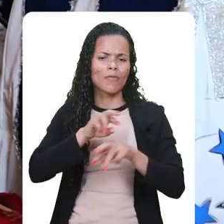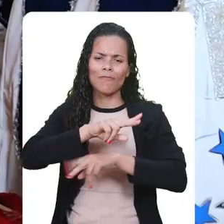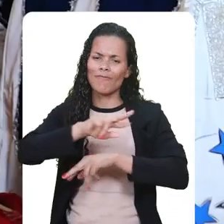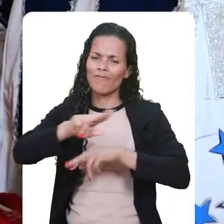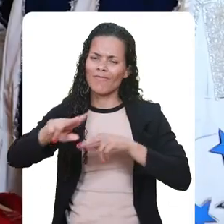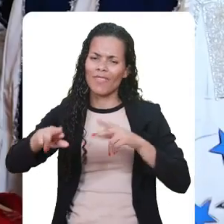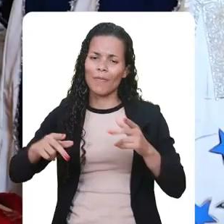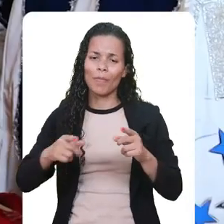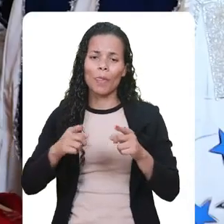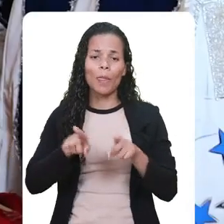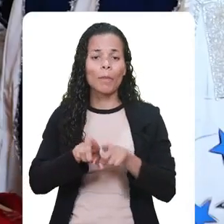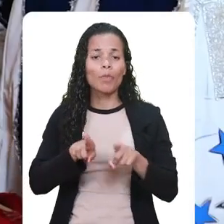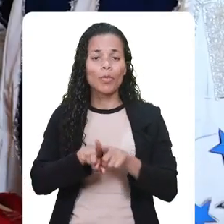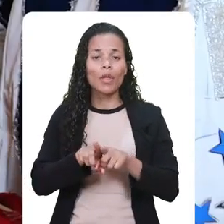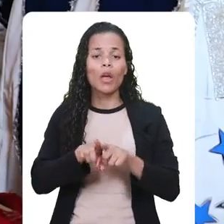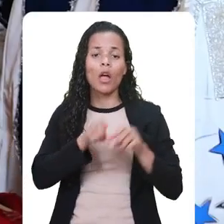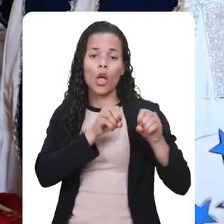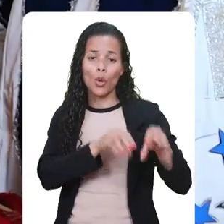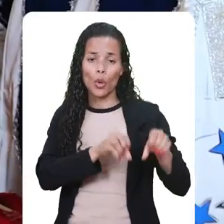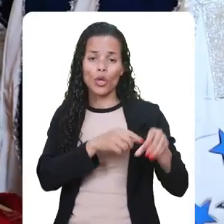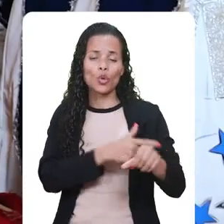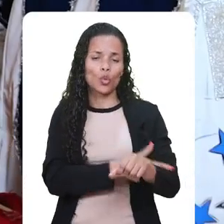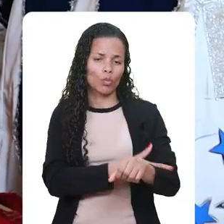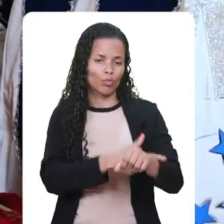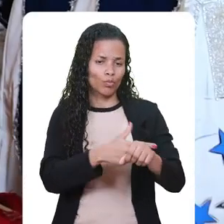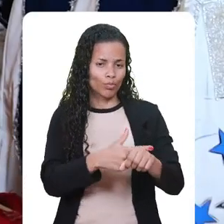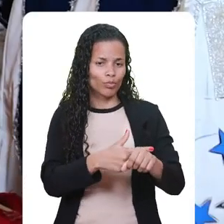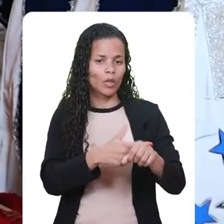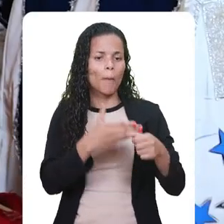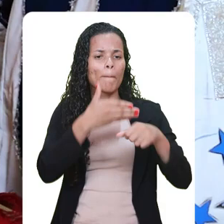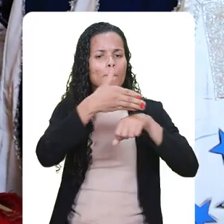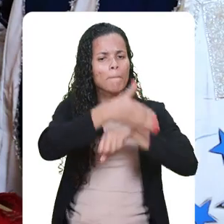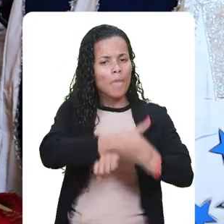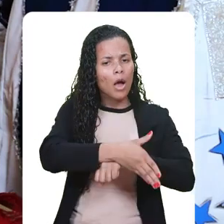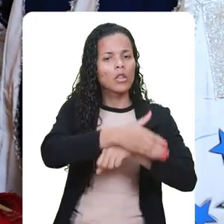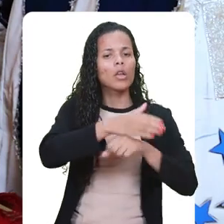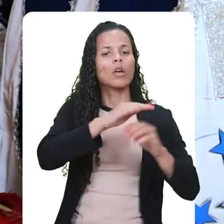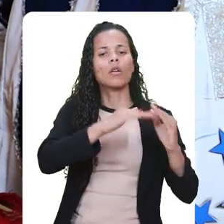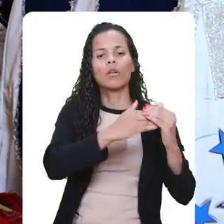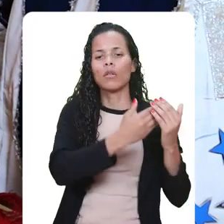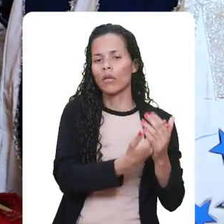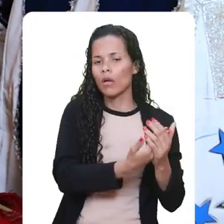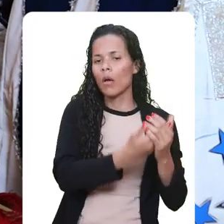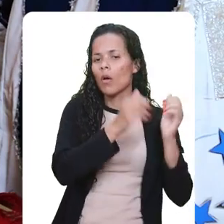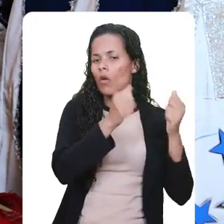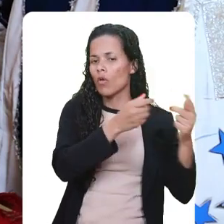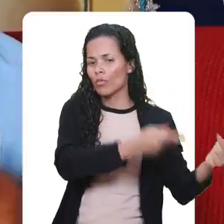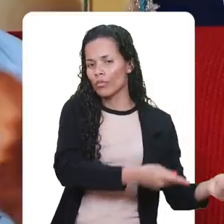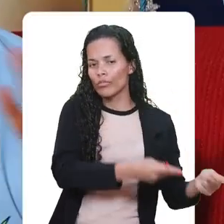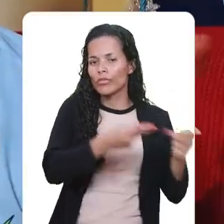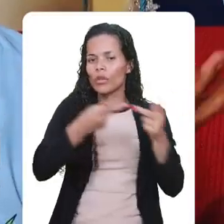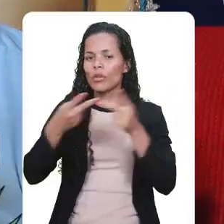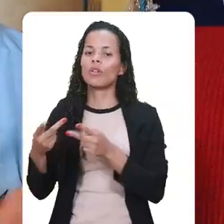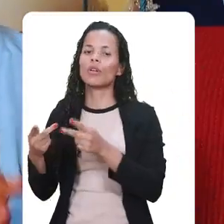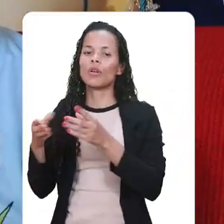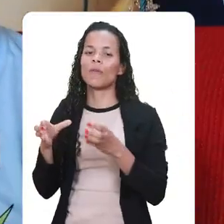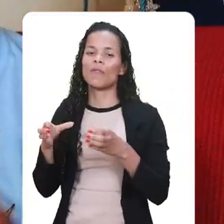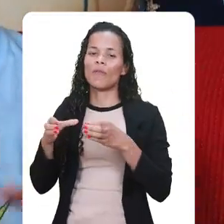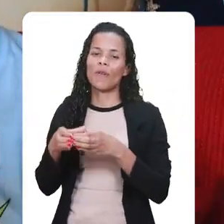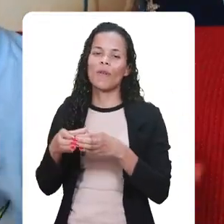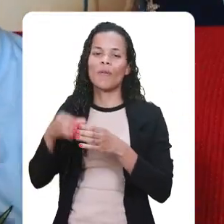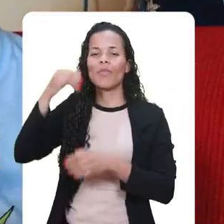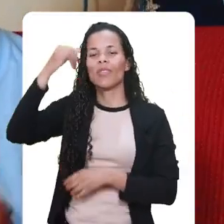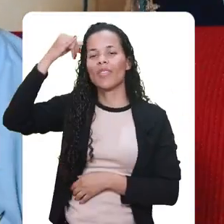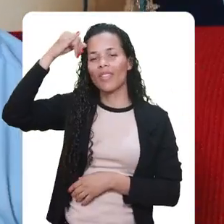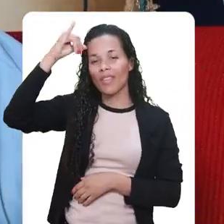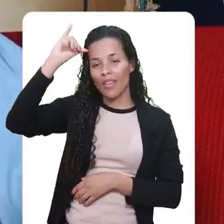e N coisas. Até na questão da educação, a portaria de educação, convidar o grupo